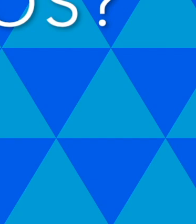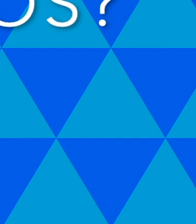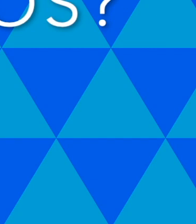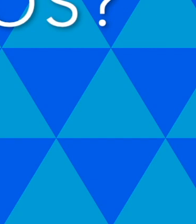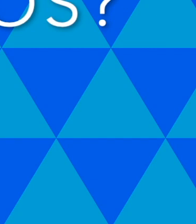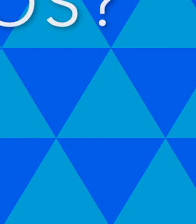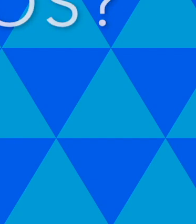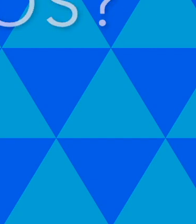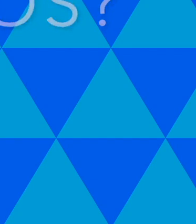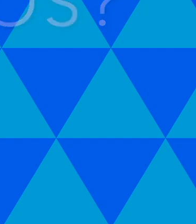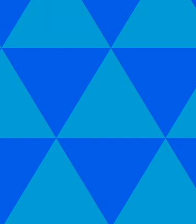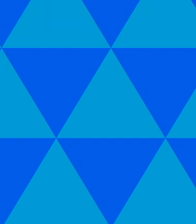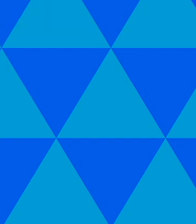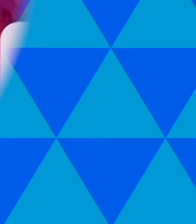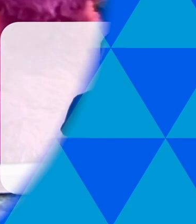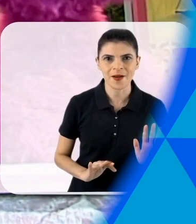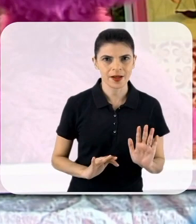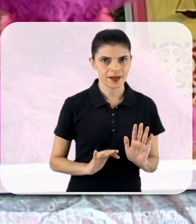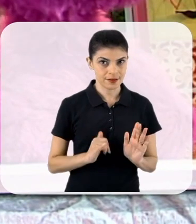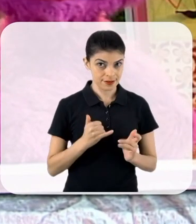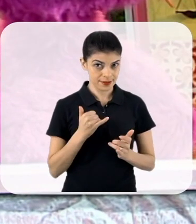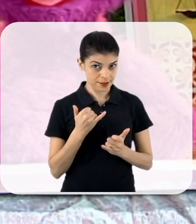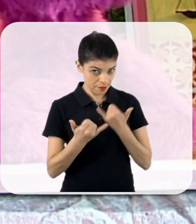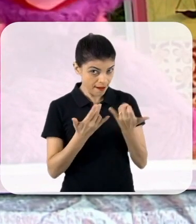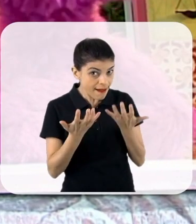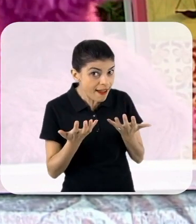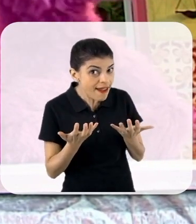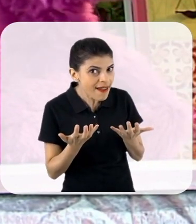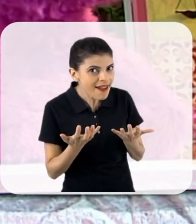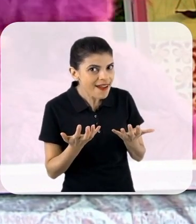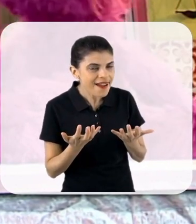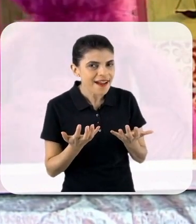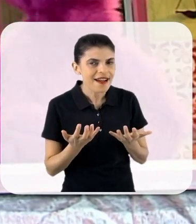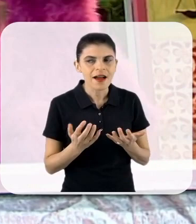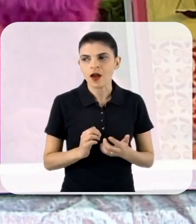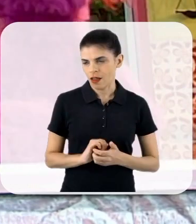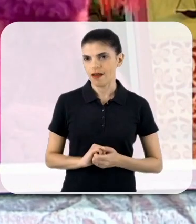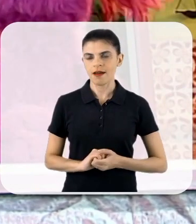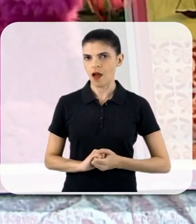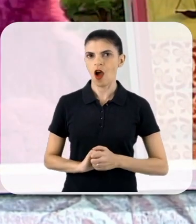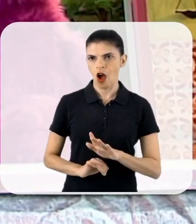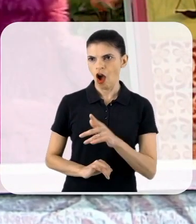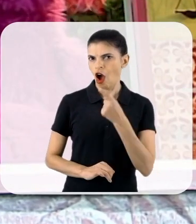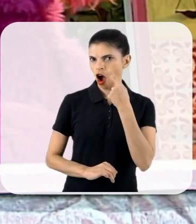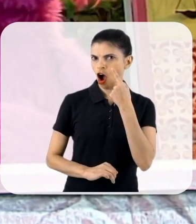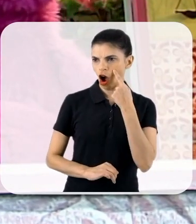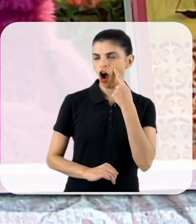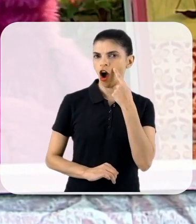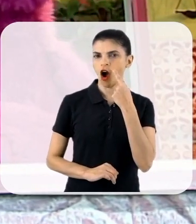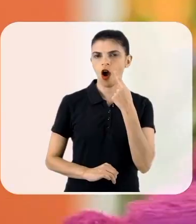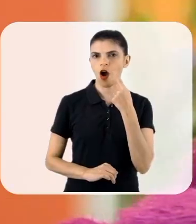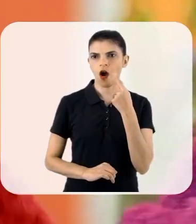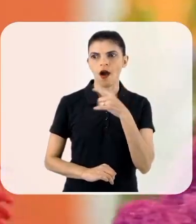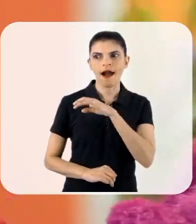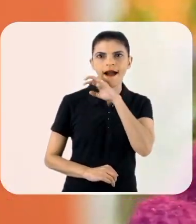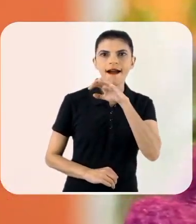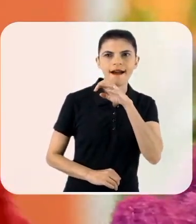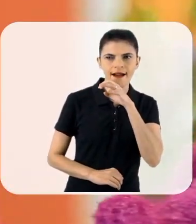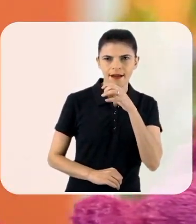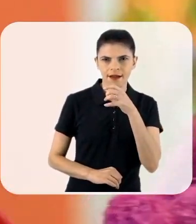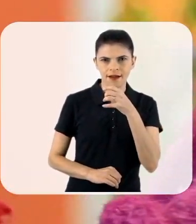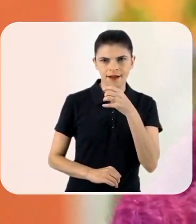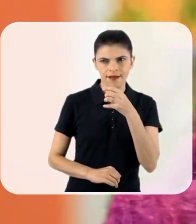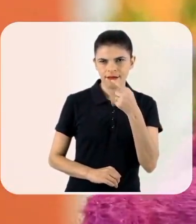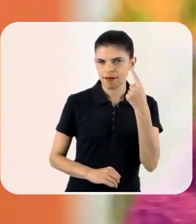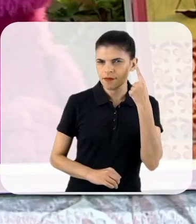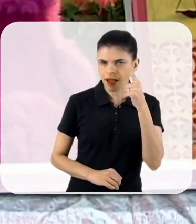tal? Quer brincar com a gente? É. Bel, escuta só o som do bicho e adivinha